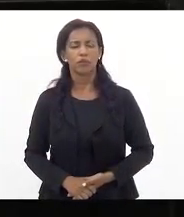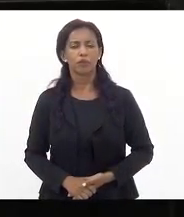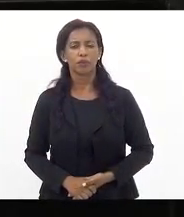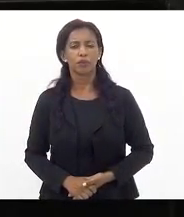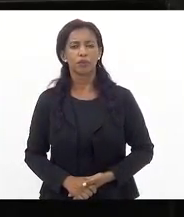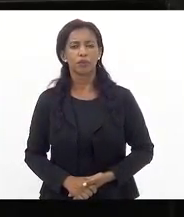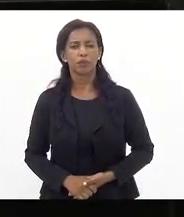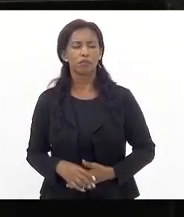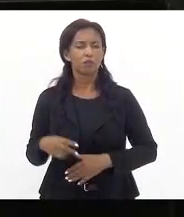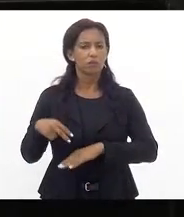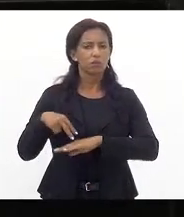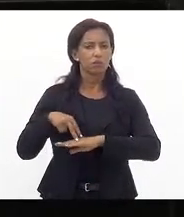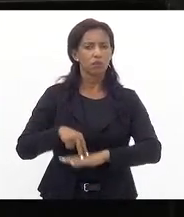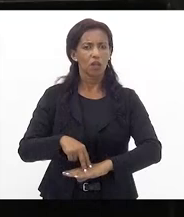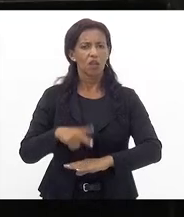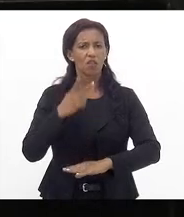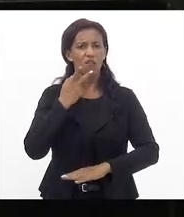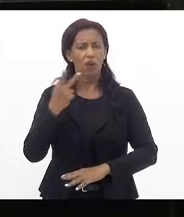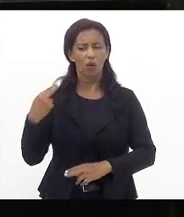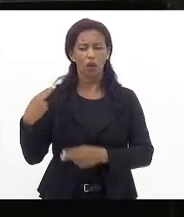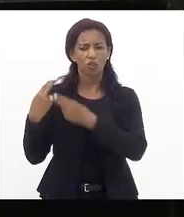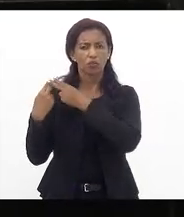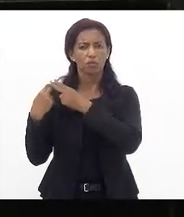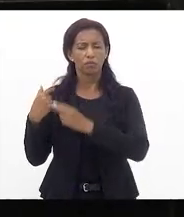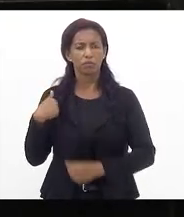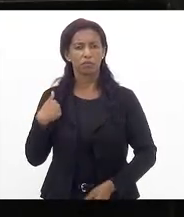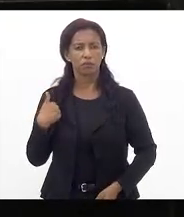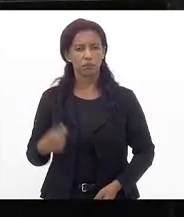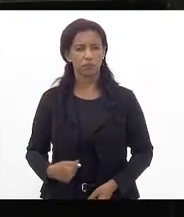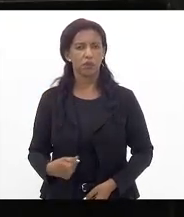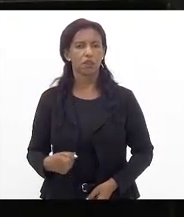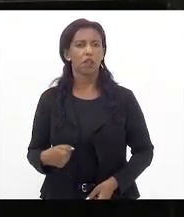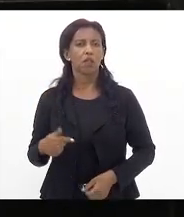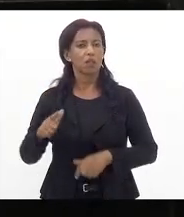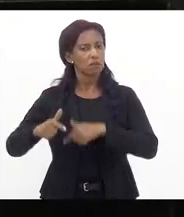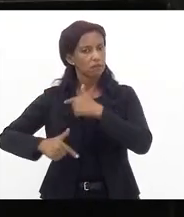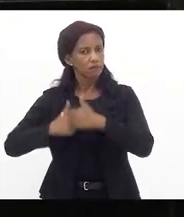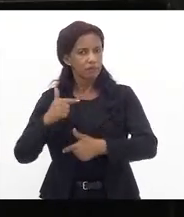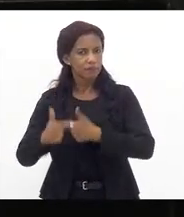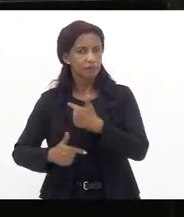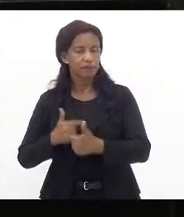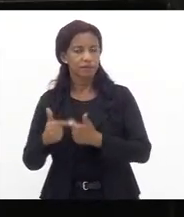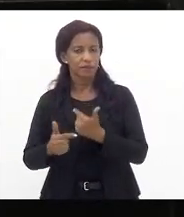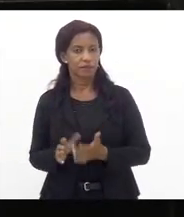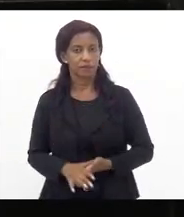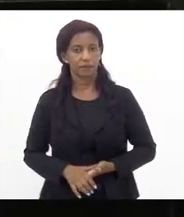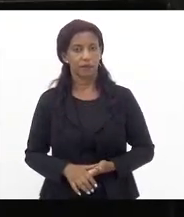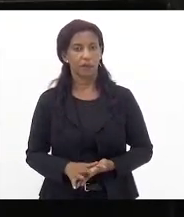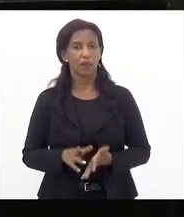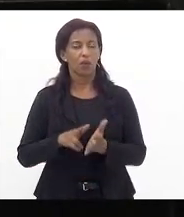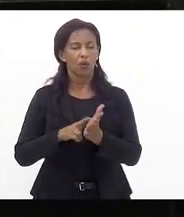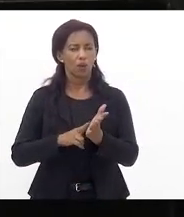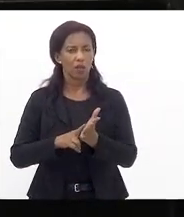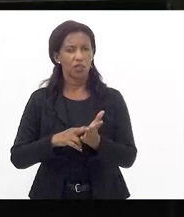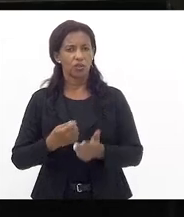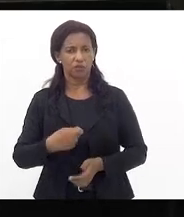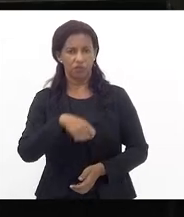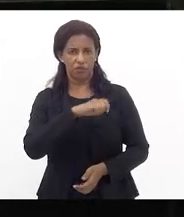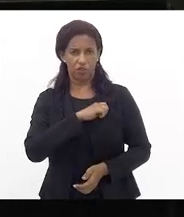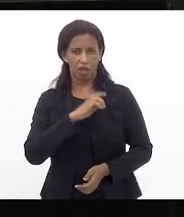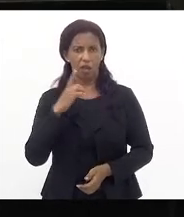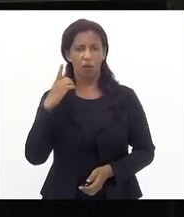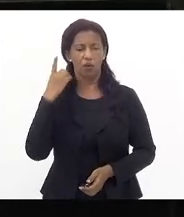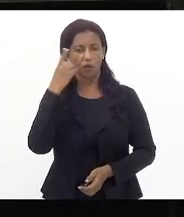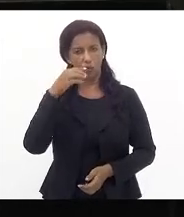de envergadura, disse, a responsabilidade é minha e está fazendo. Então, a adesão do regime de recuperação fiscal, deputado